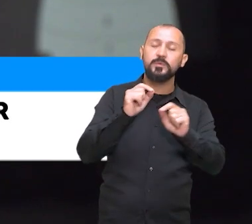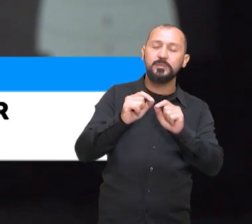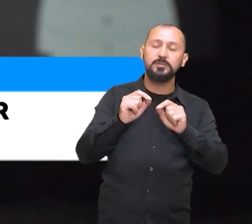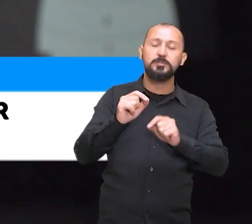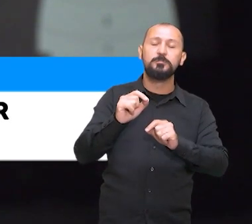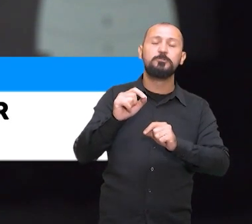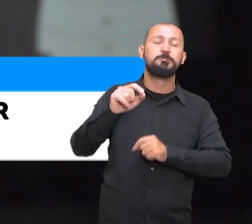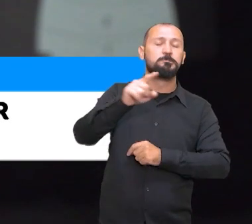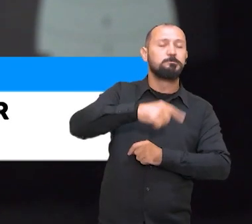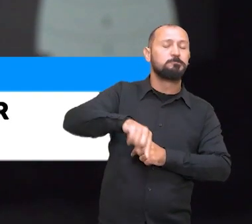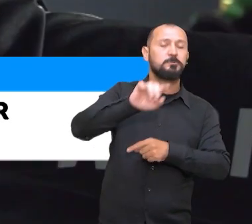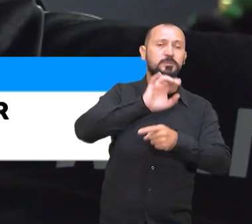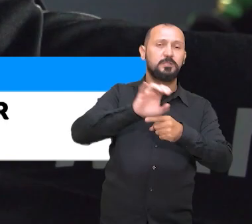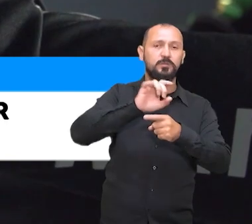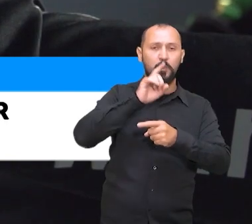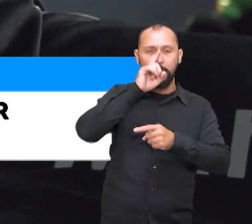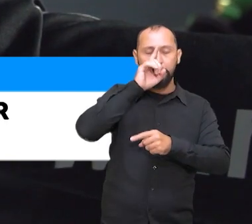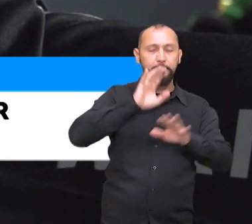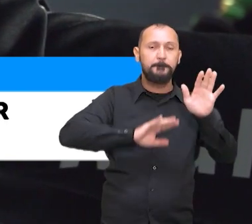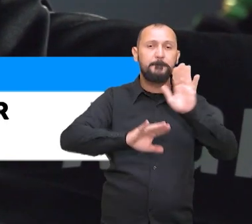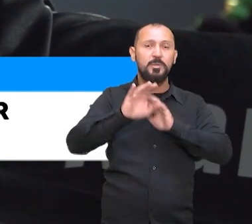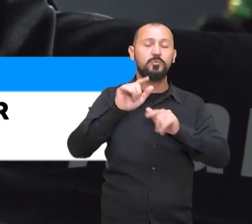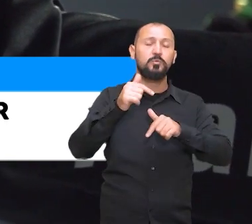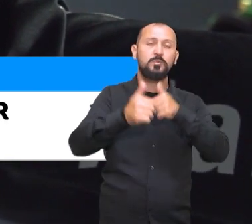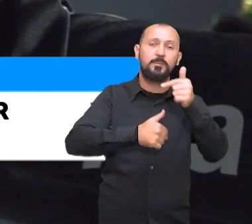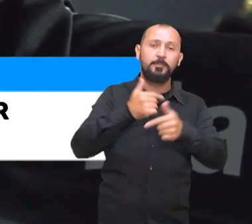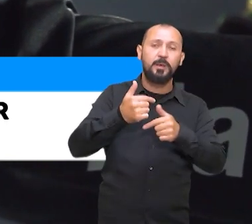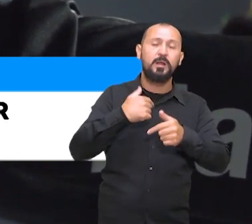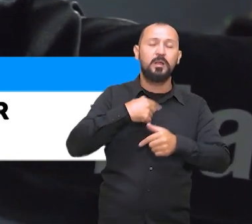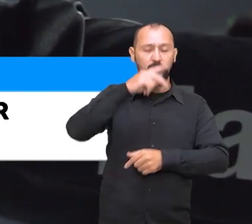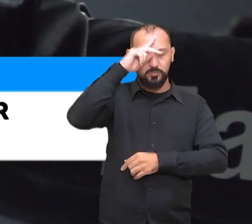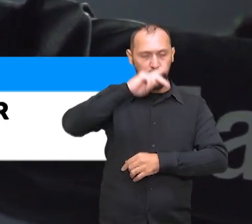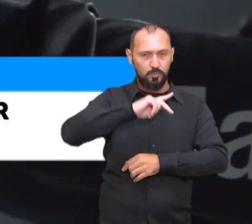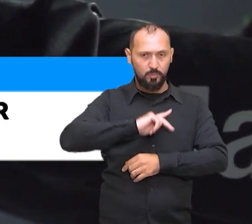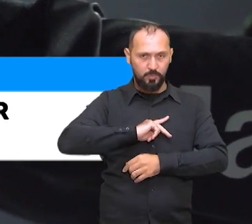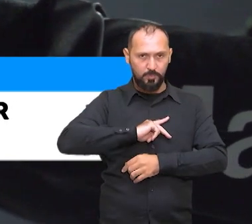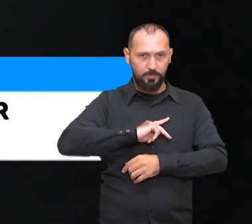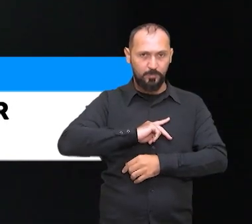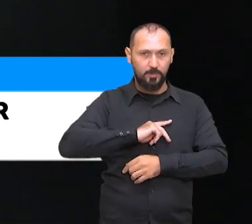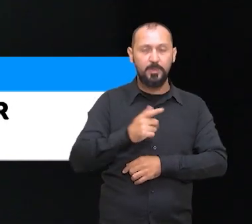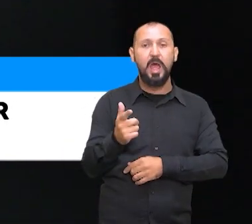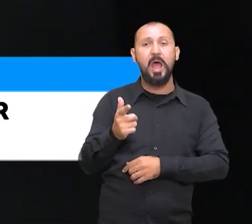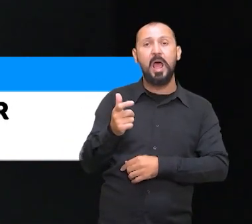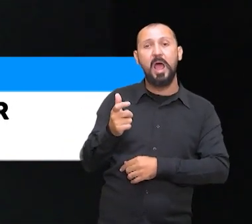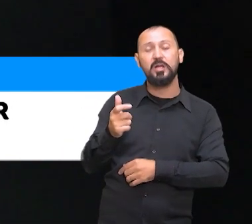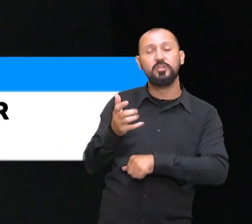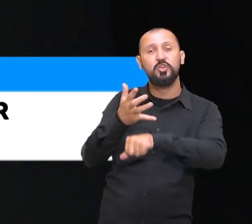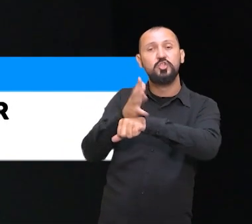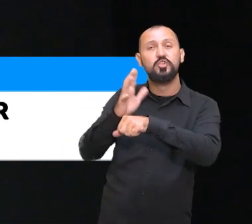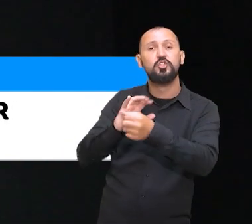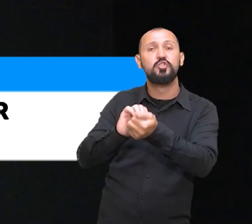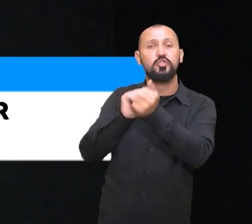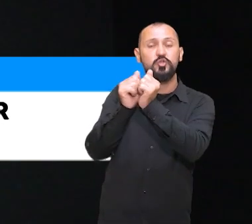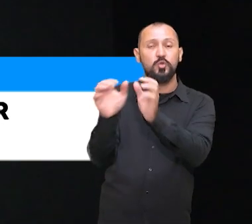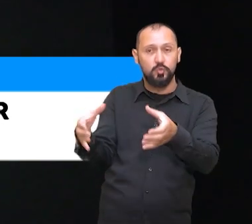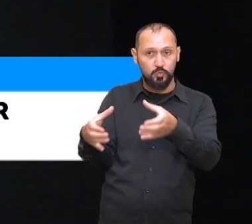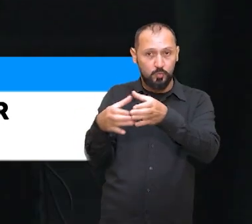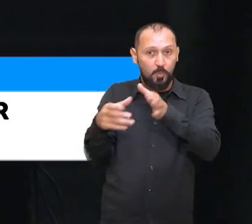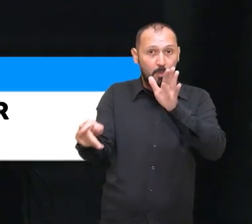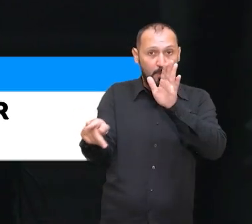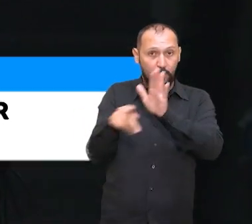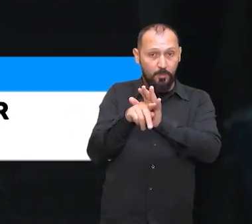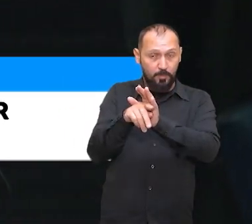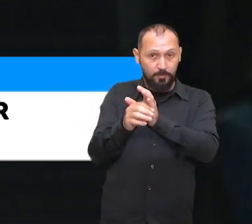reconhecimento em todo o estado do risco da atividade de atirador desportivo, integrante de entidades de